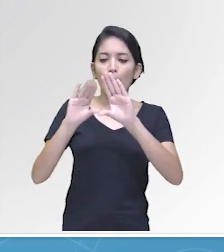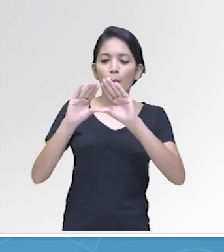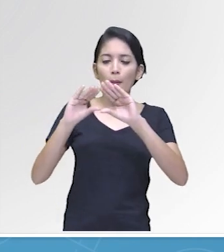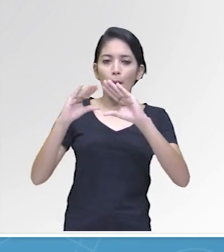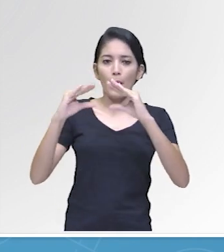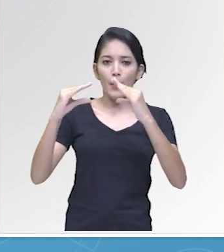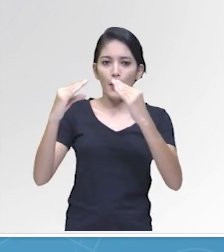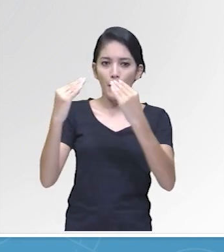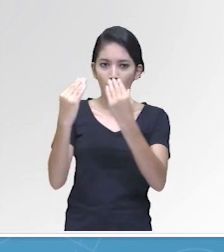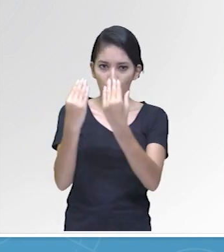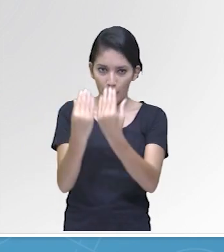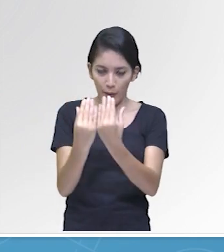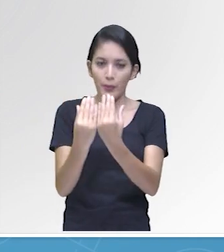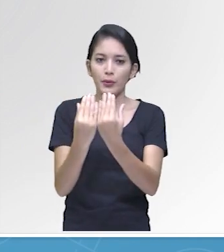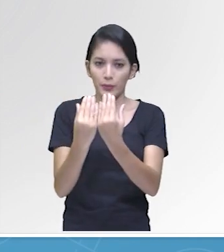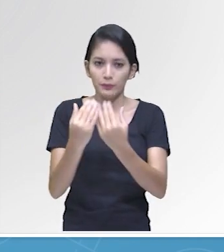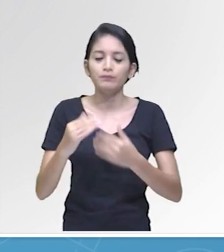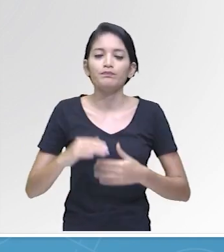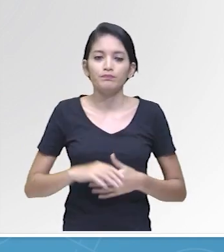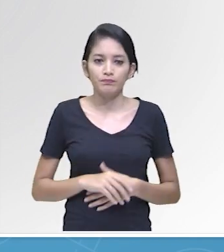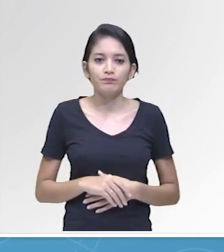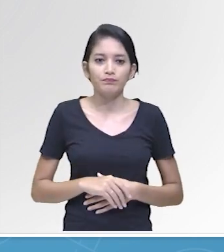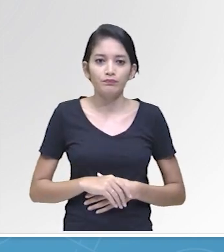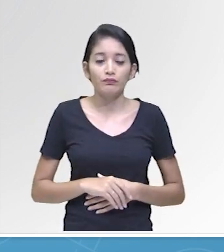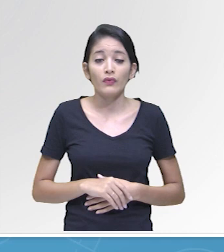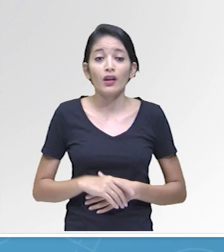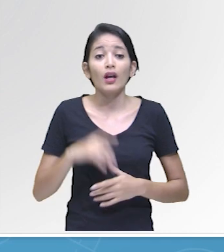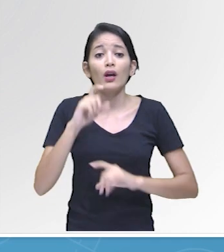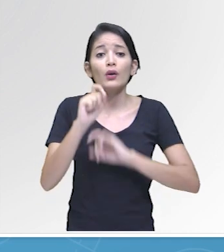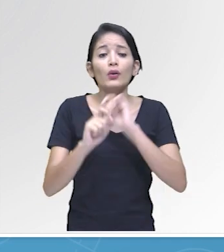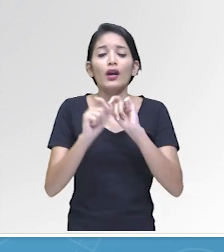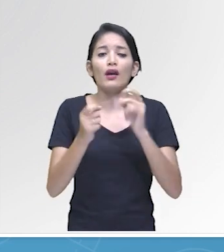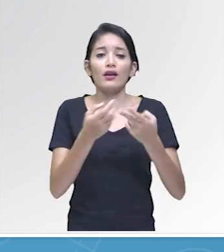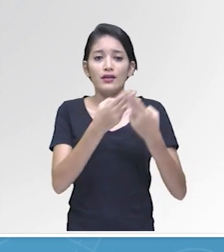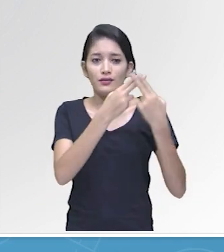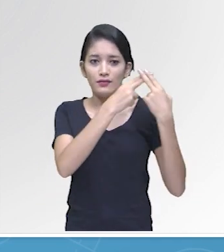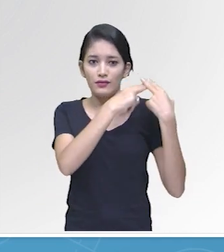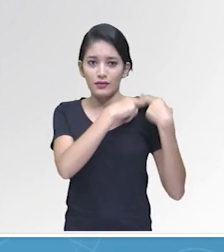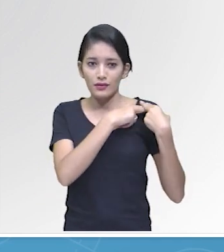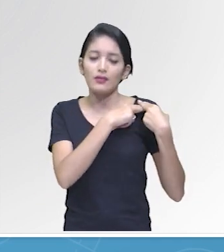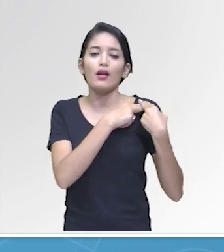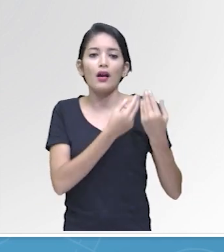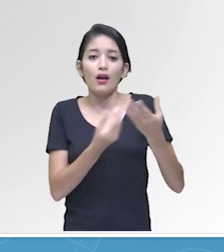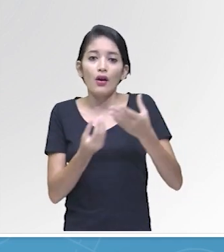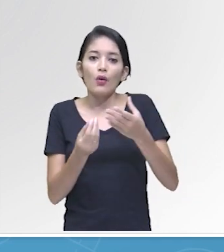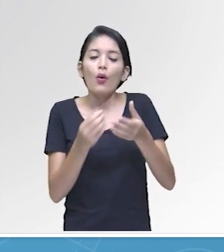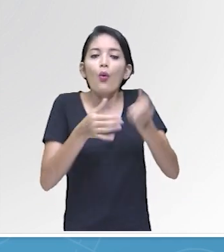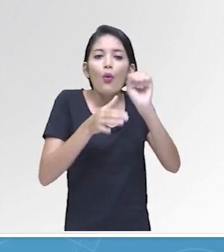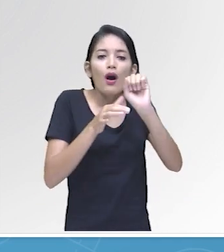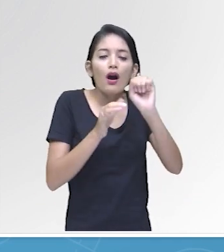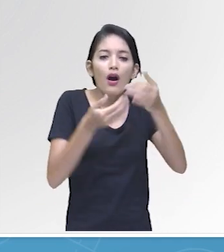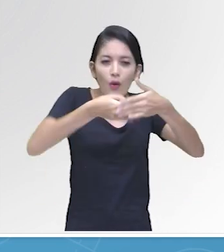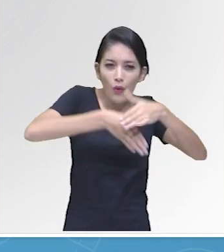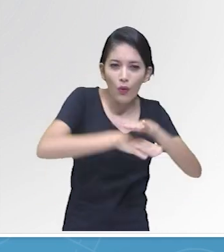ou complexo golgiense, tá? Que é uma organela responsável pelo armazenamento de proteínas. Observem aí